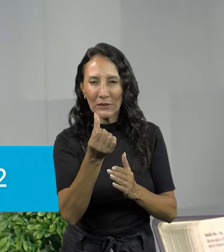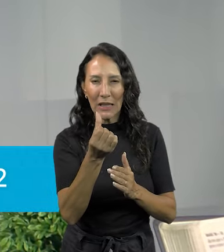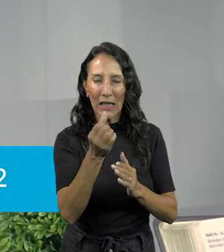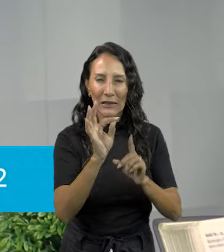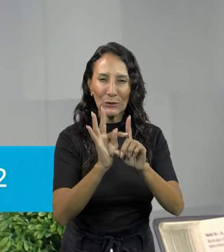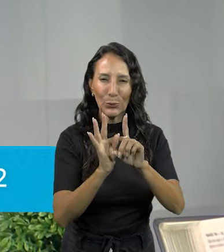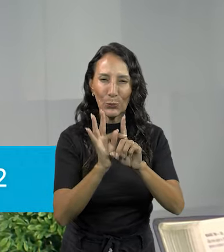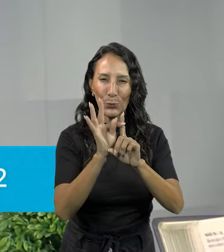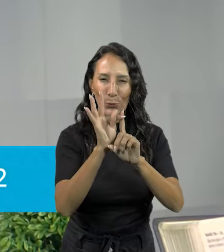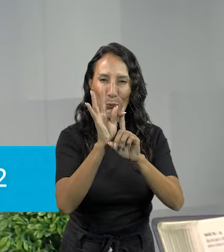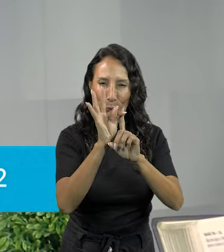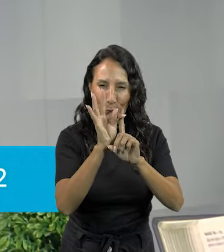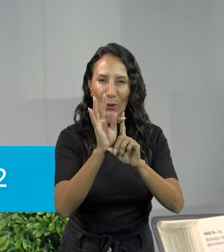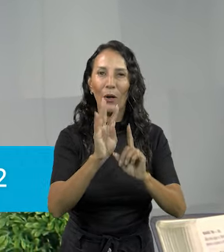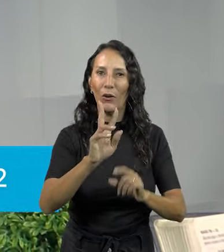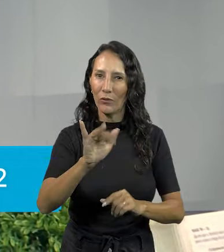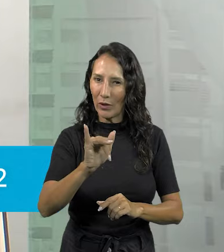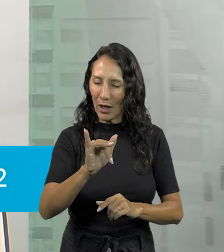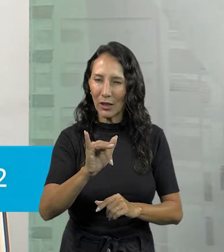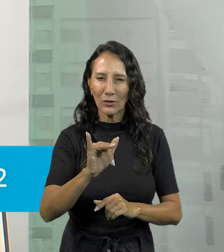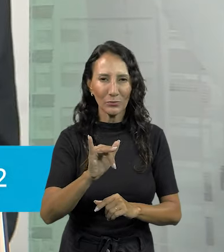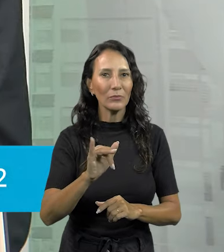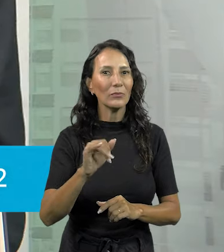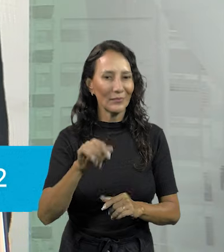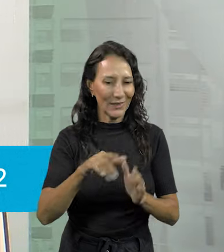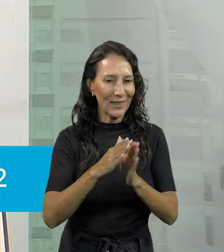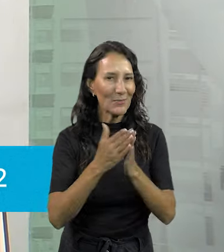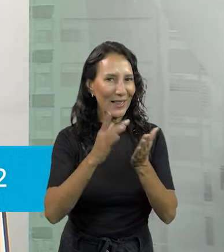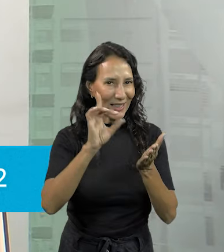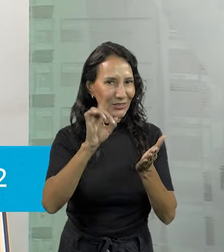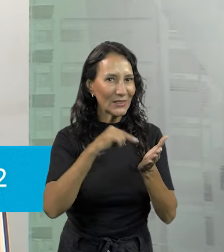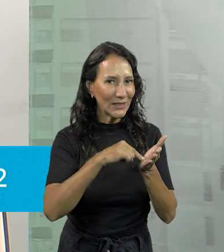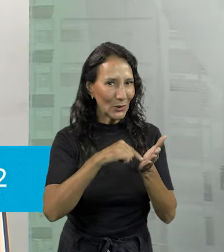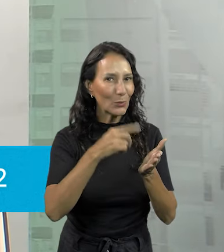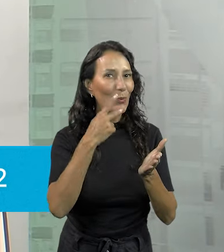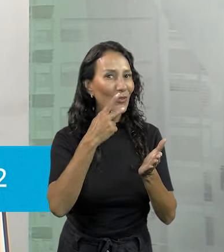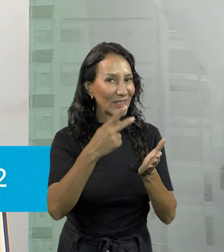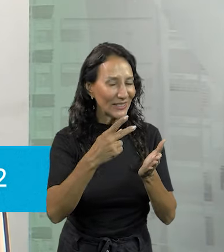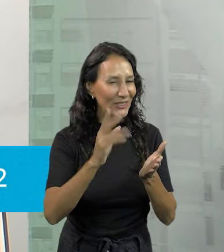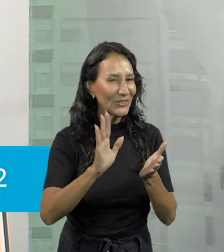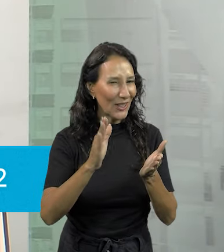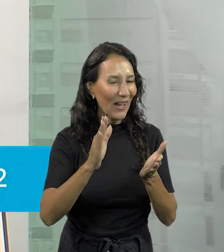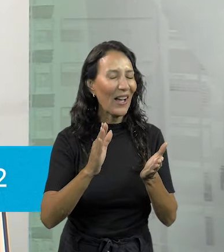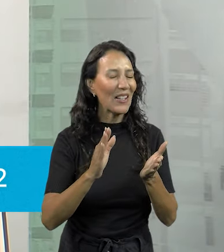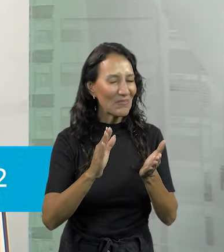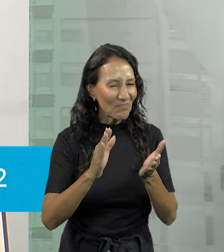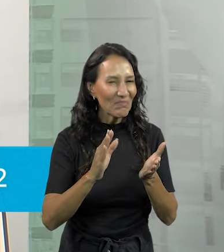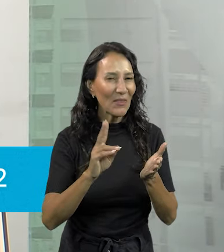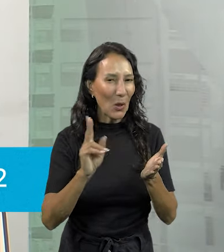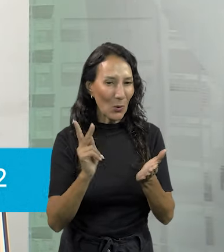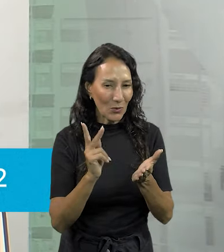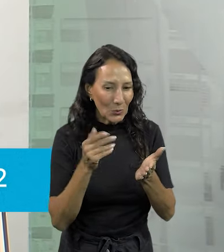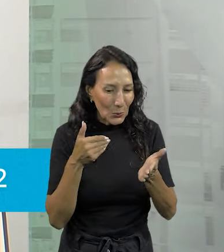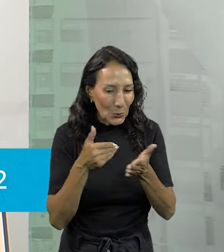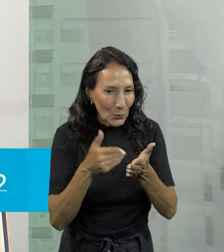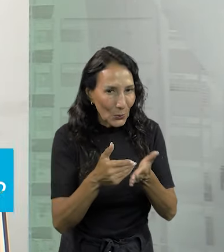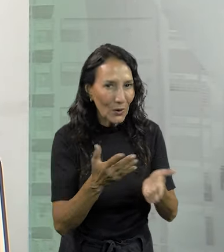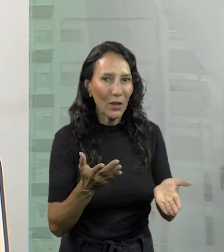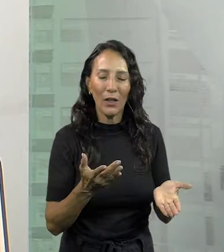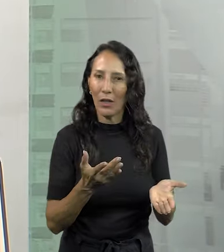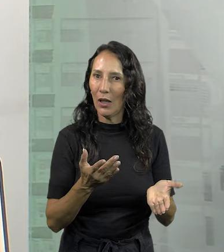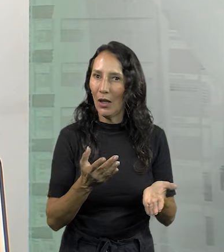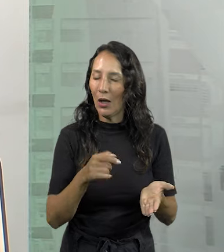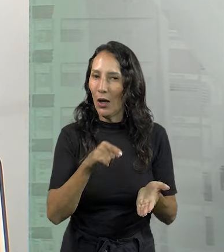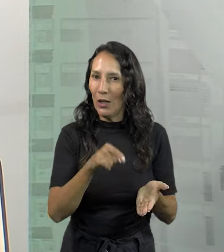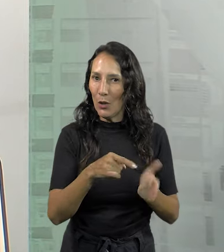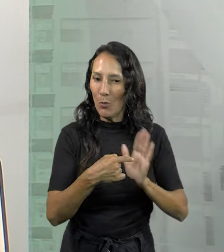profecia está se cumprindo. Um dia eu mostrei esse texto para um professor de faculdade, sem falar que estava na Bíblia.